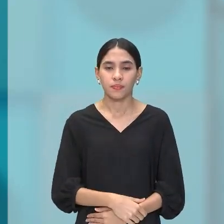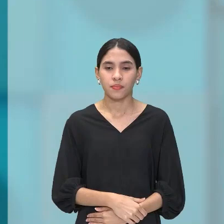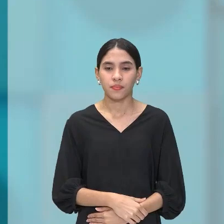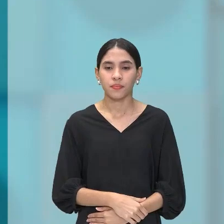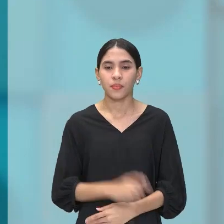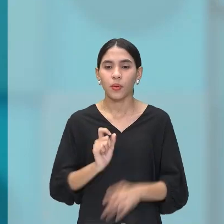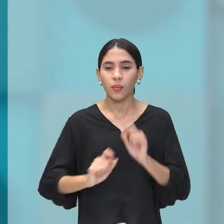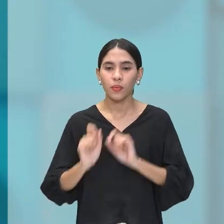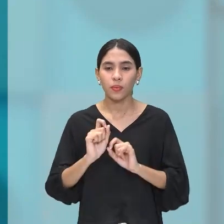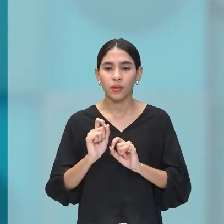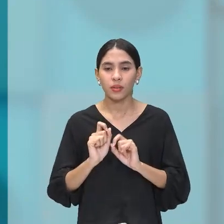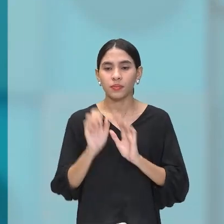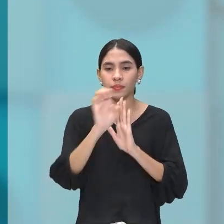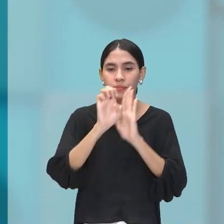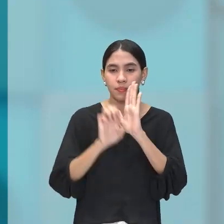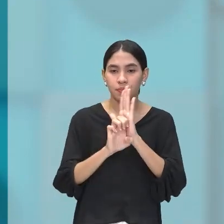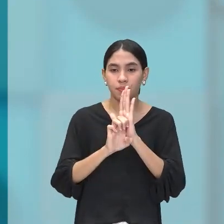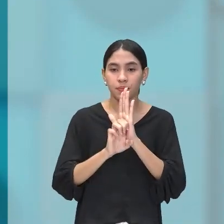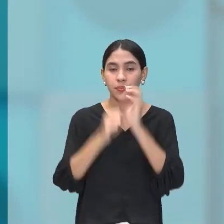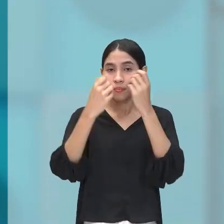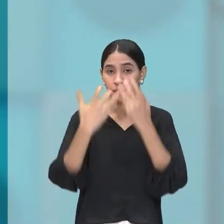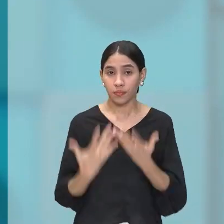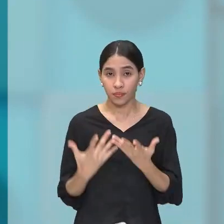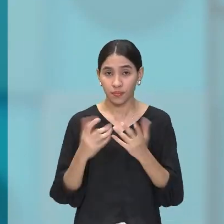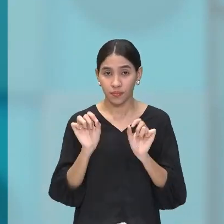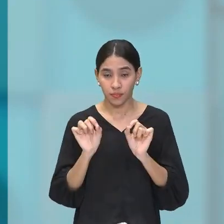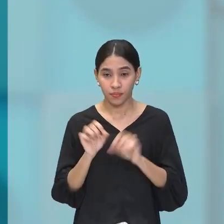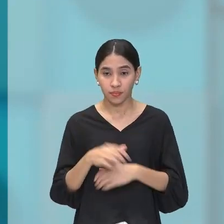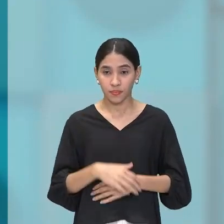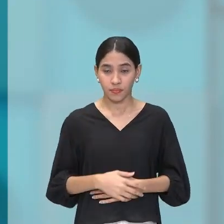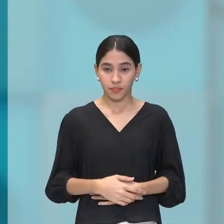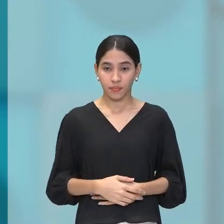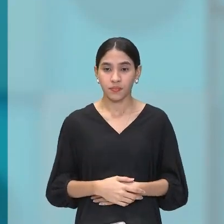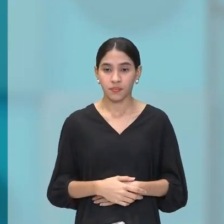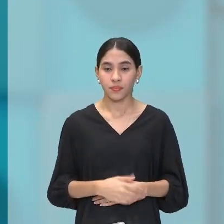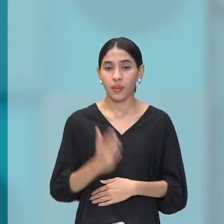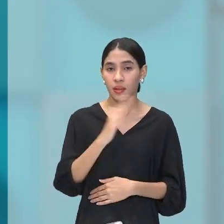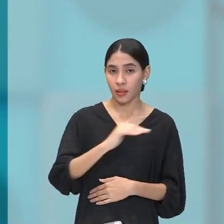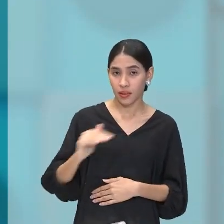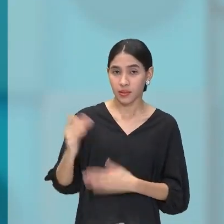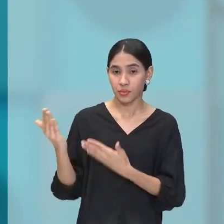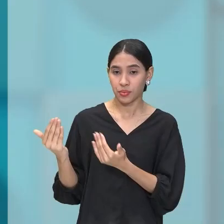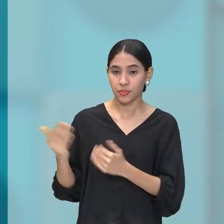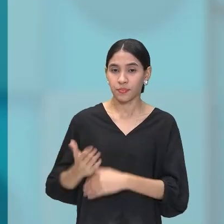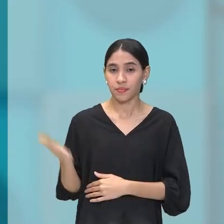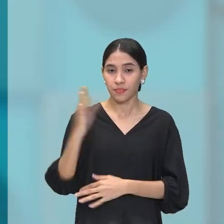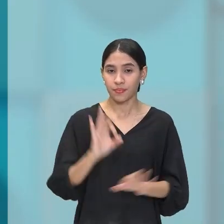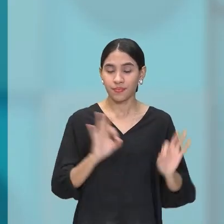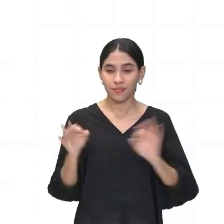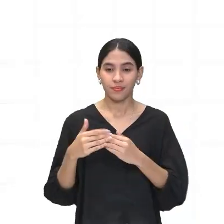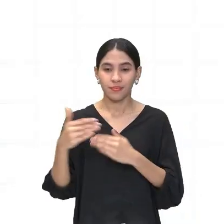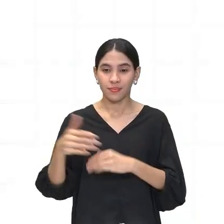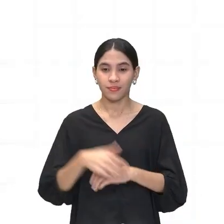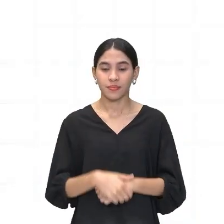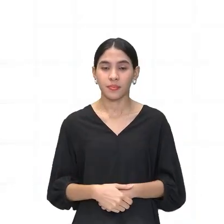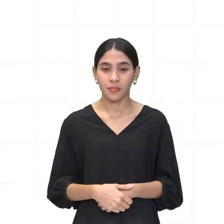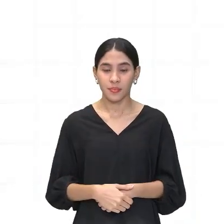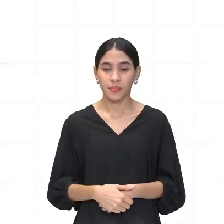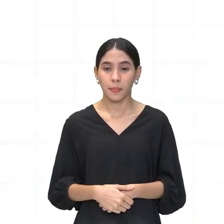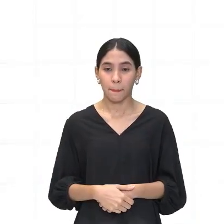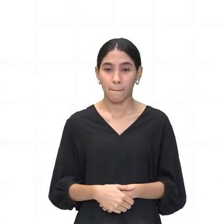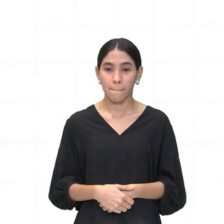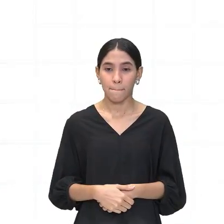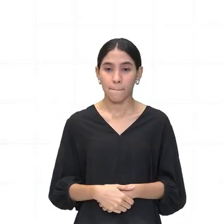esse estatuto nos diz sobre essa proteção à criança e ao adolescente. Vamos então avançar na nossa